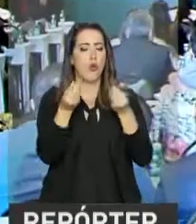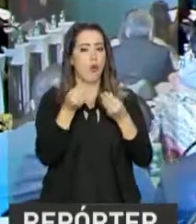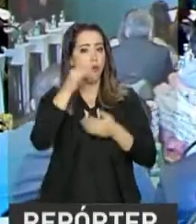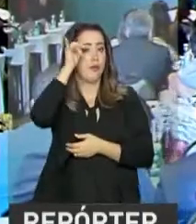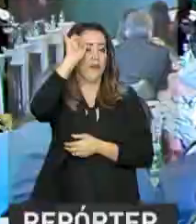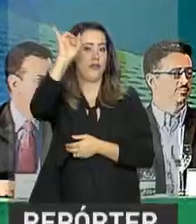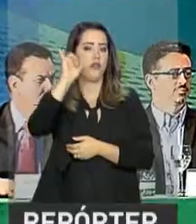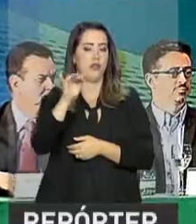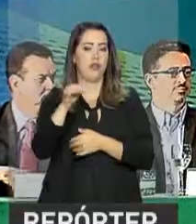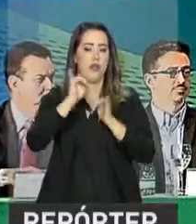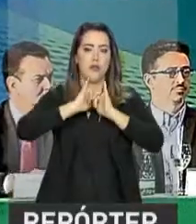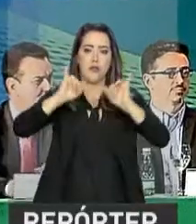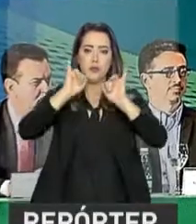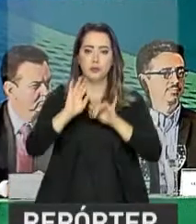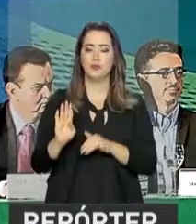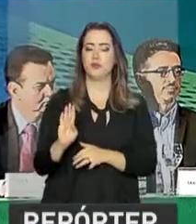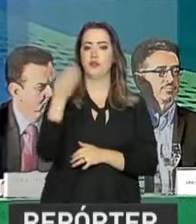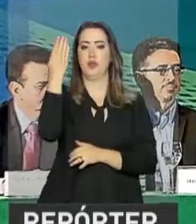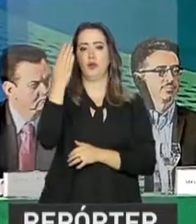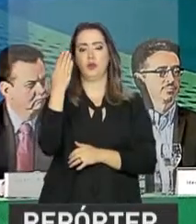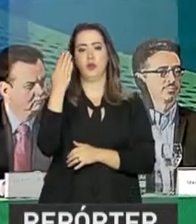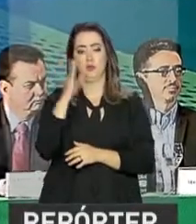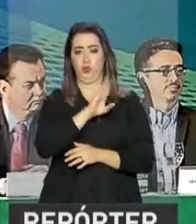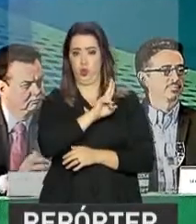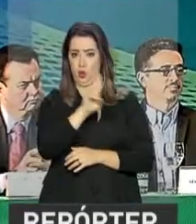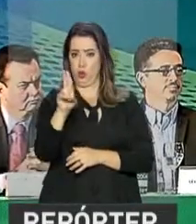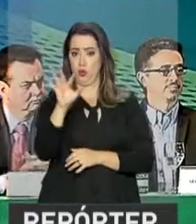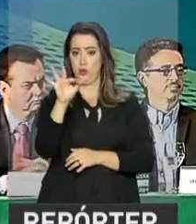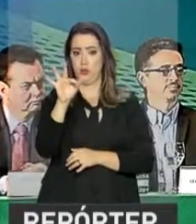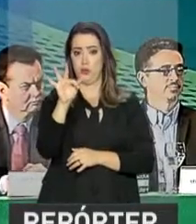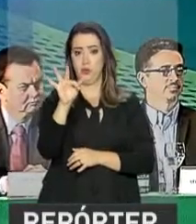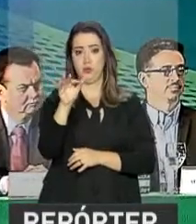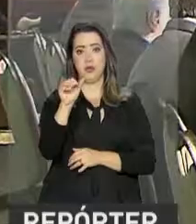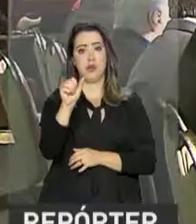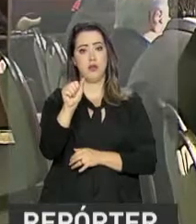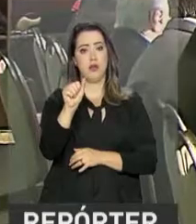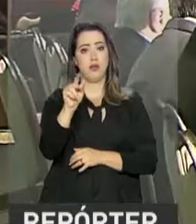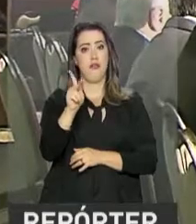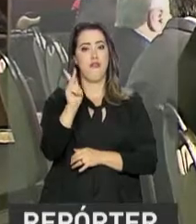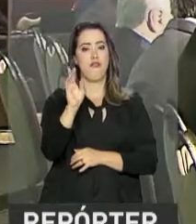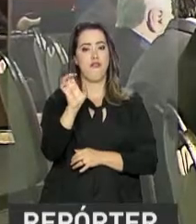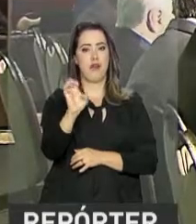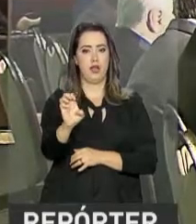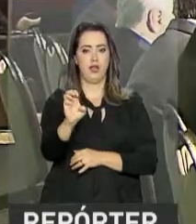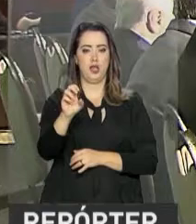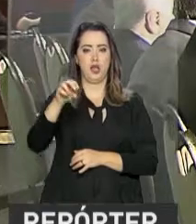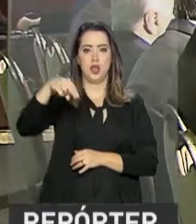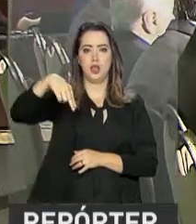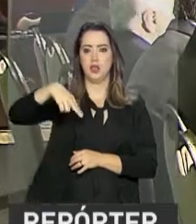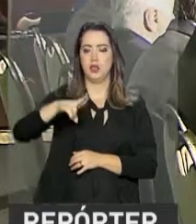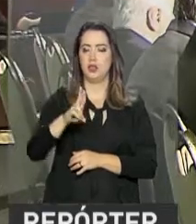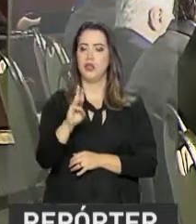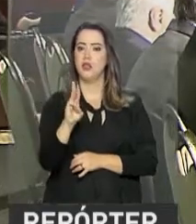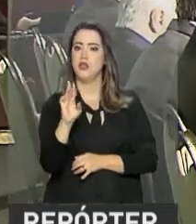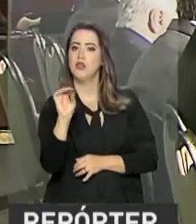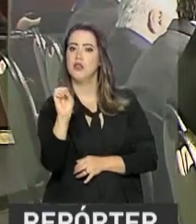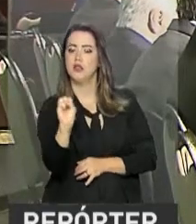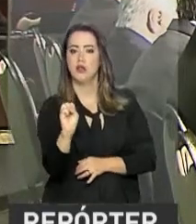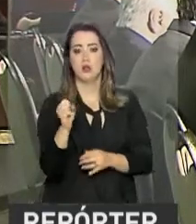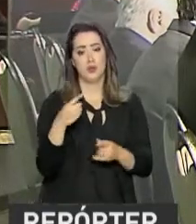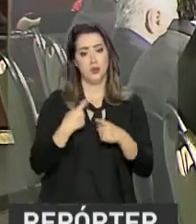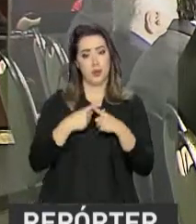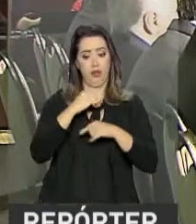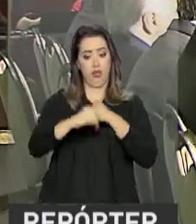economia e na política. As chamadas fake news ganharam forças nos últimos anos, com a popularização da internet, e